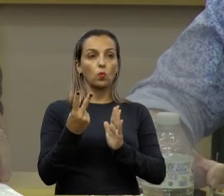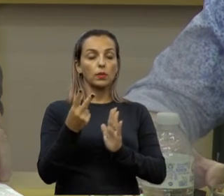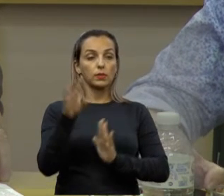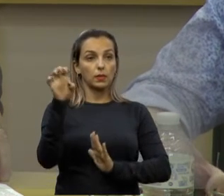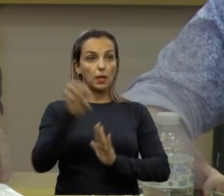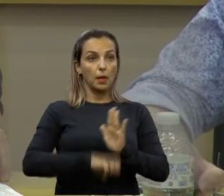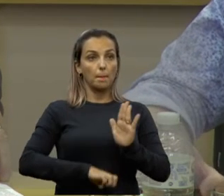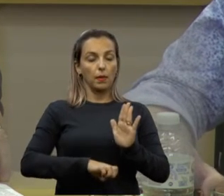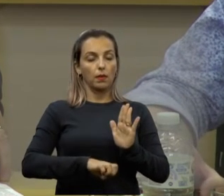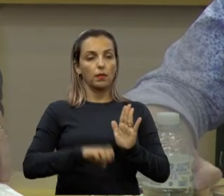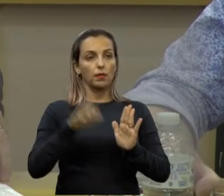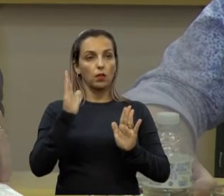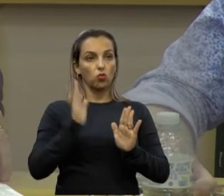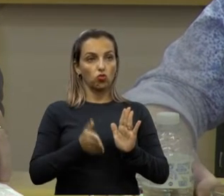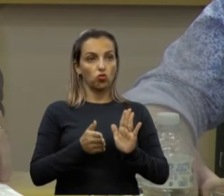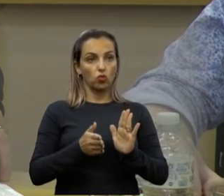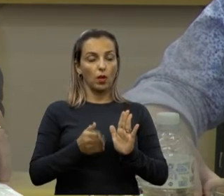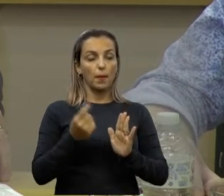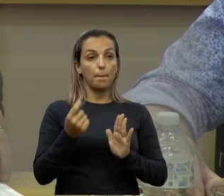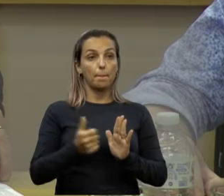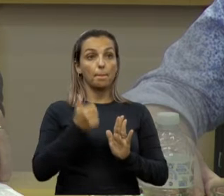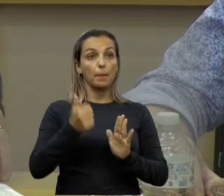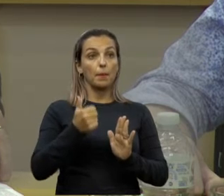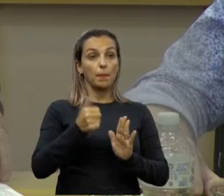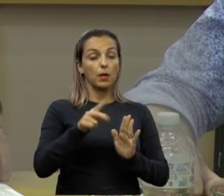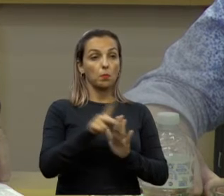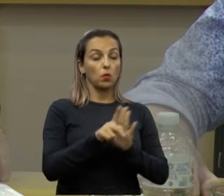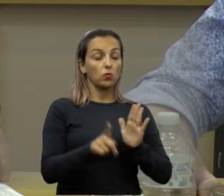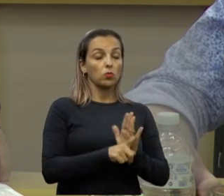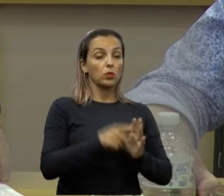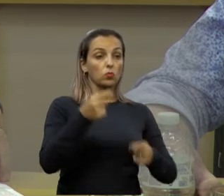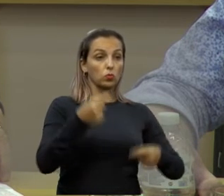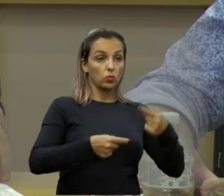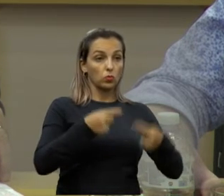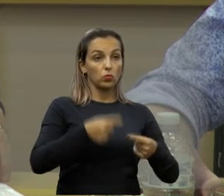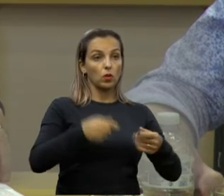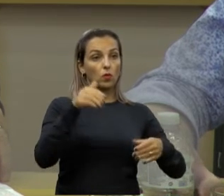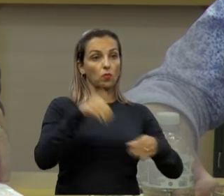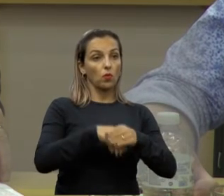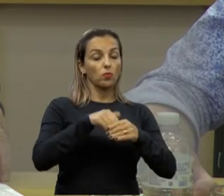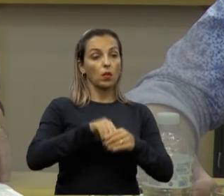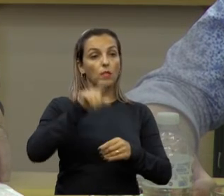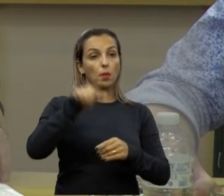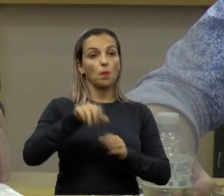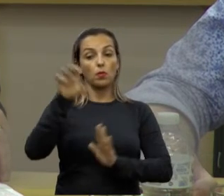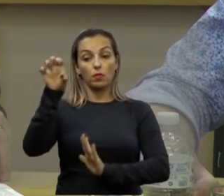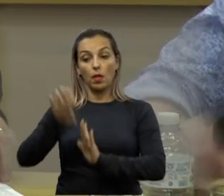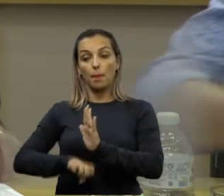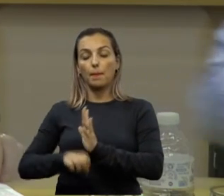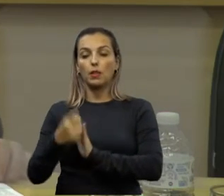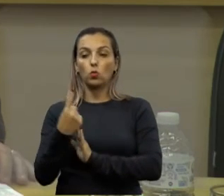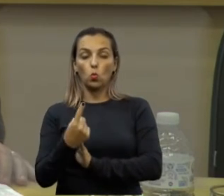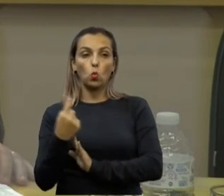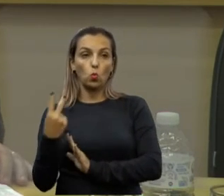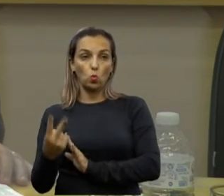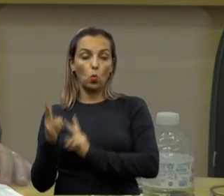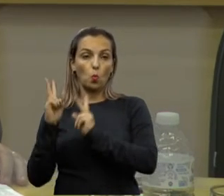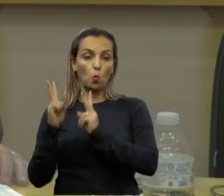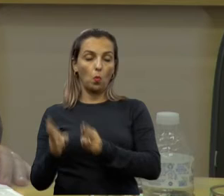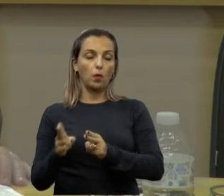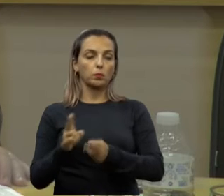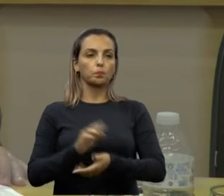debater o projeto e votar o projeto depois nós partimos para emenda emendar um e depois emenda dois o mesmo grito